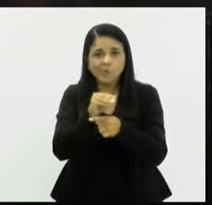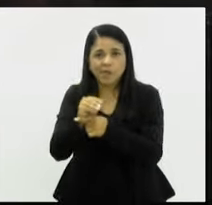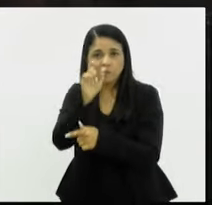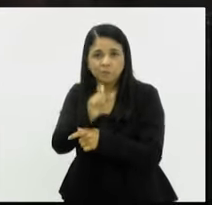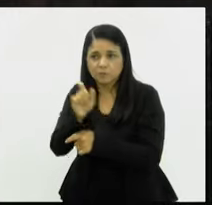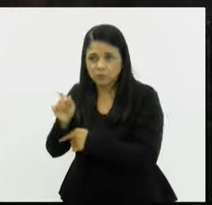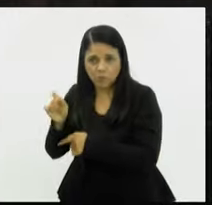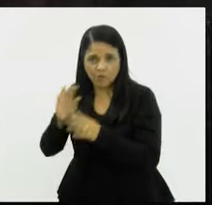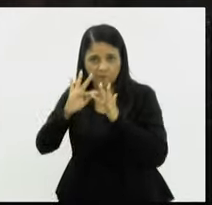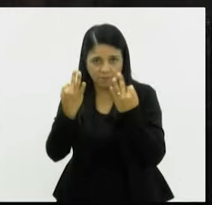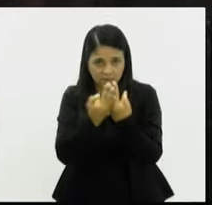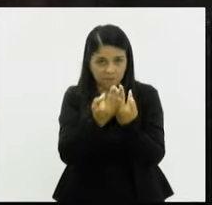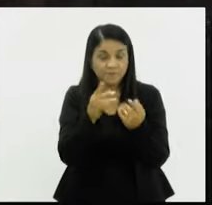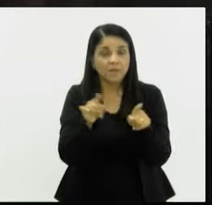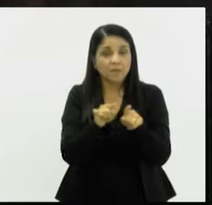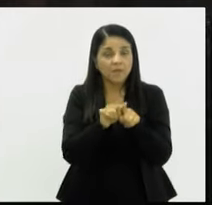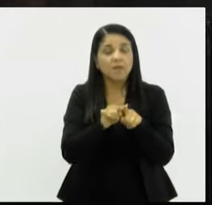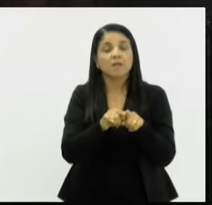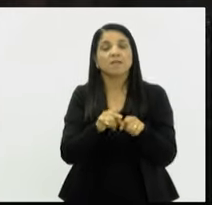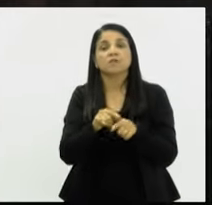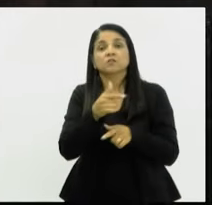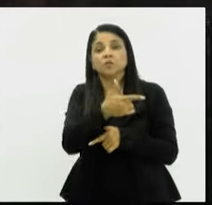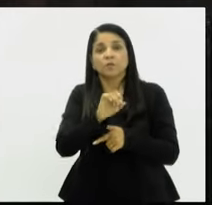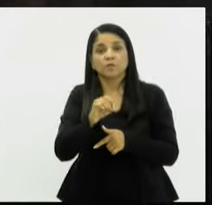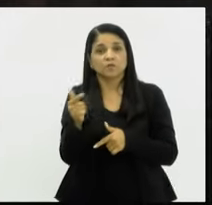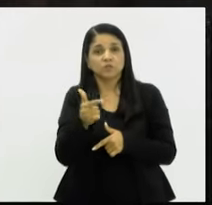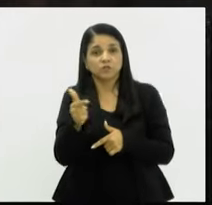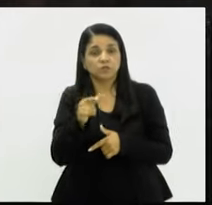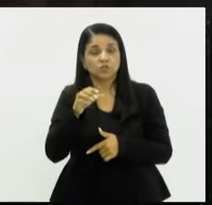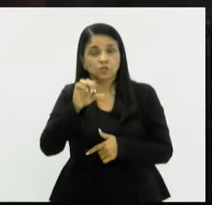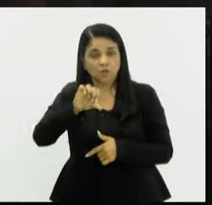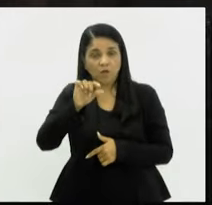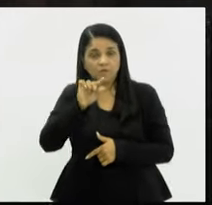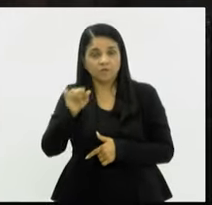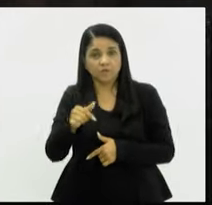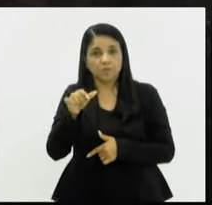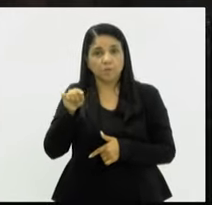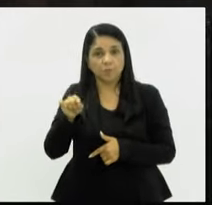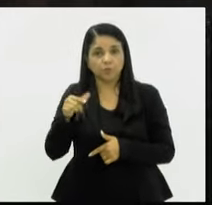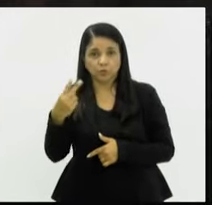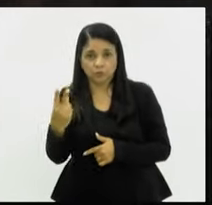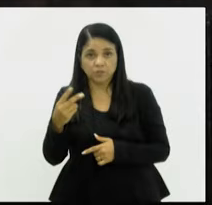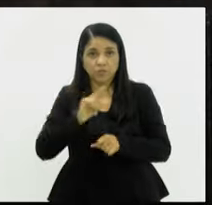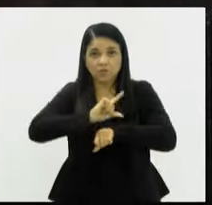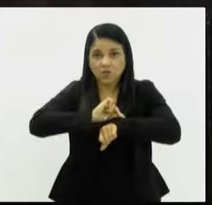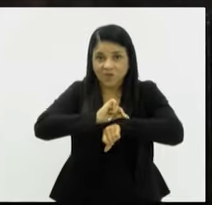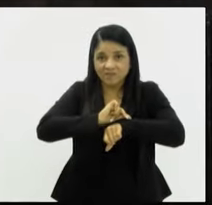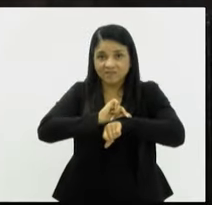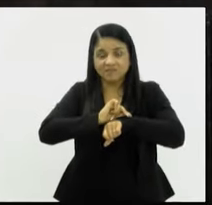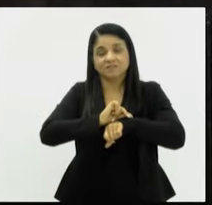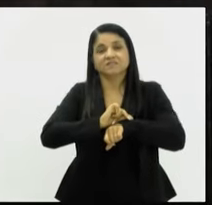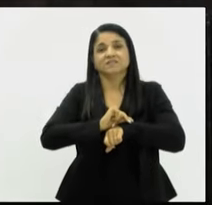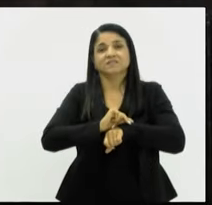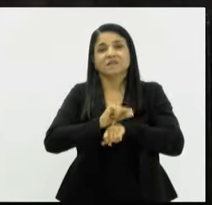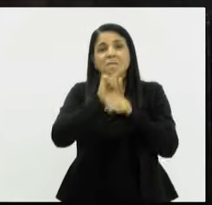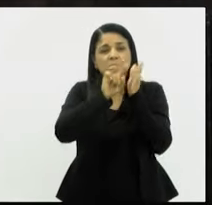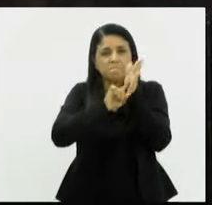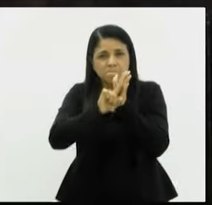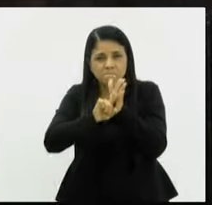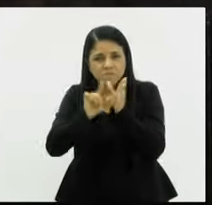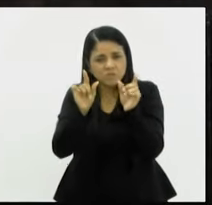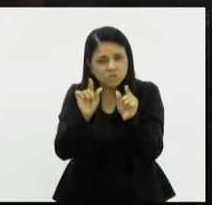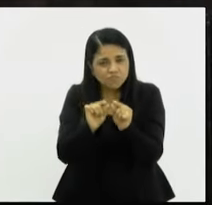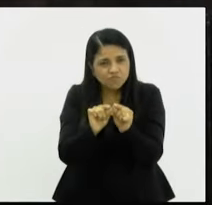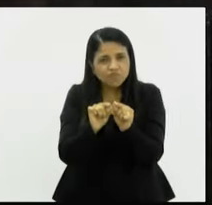com pessoas. Em 2022, essa diferença foi de 9,6 horas. ainda que tenha tido uma pequena